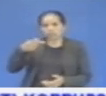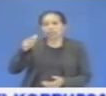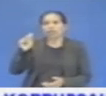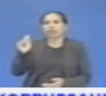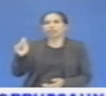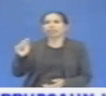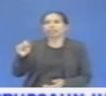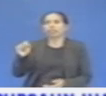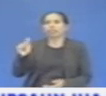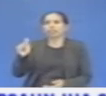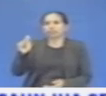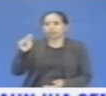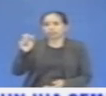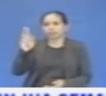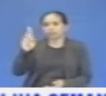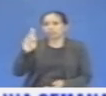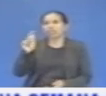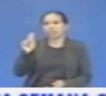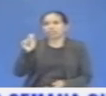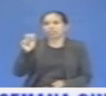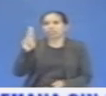la envolve bai iha